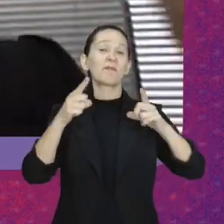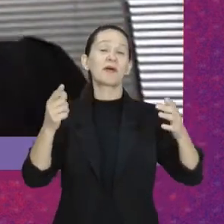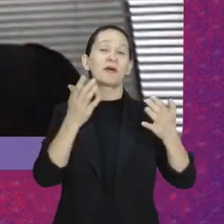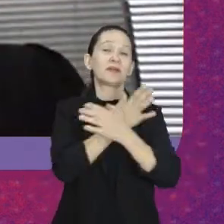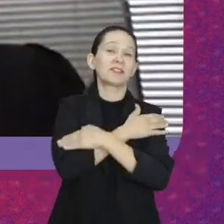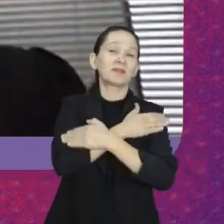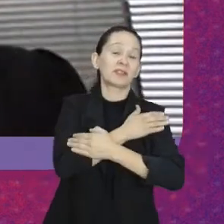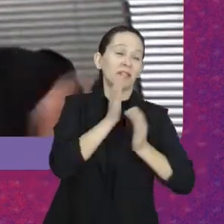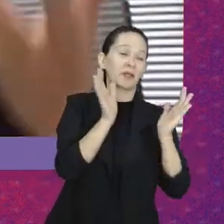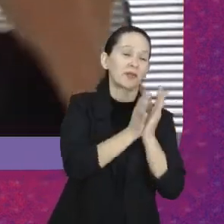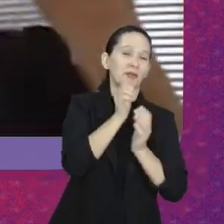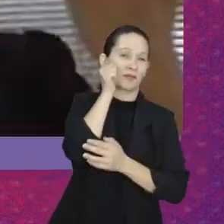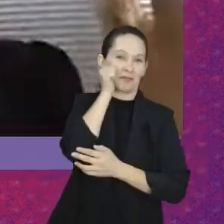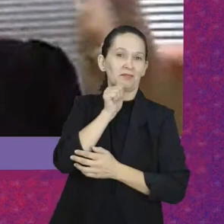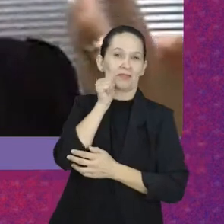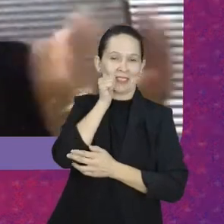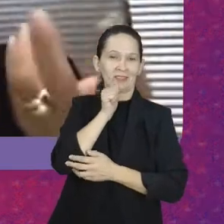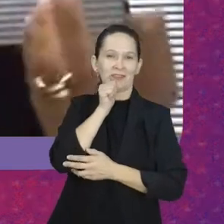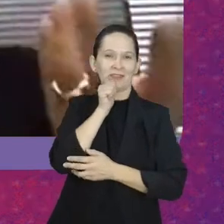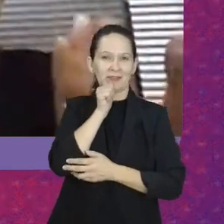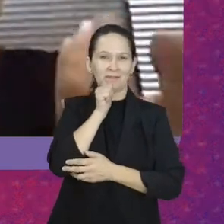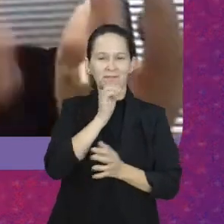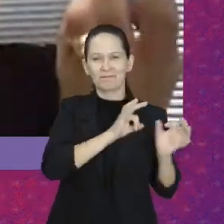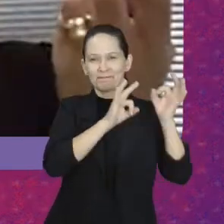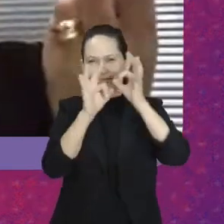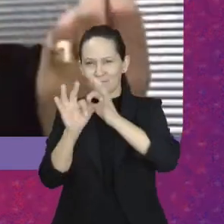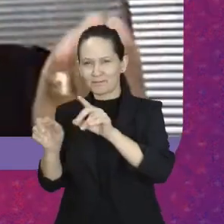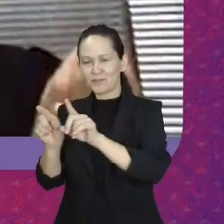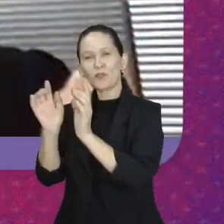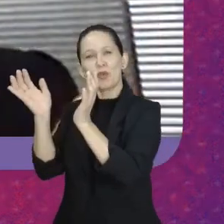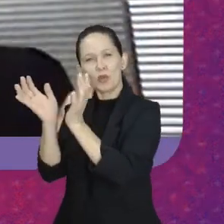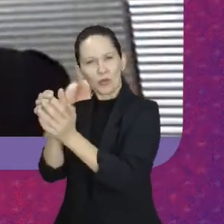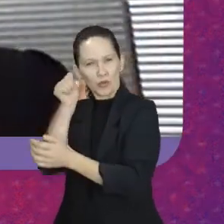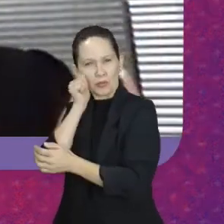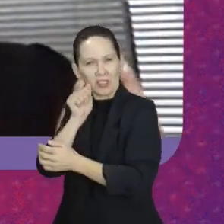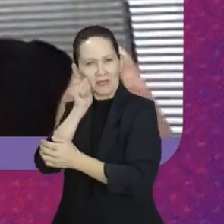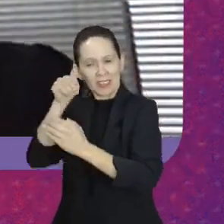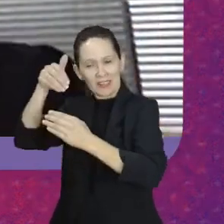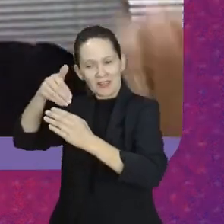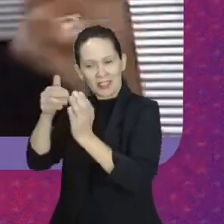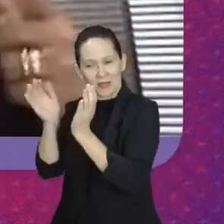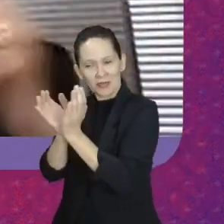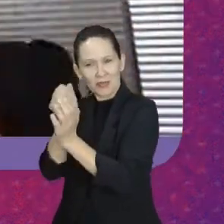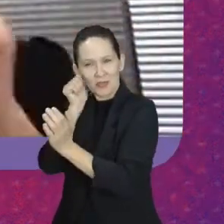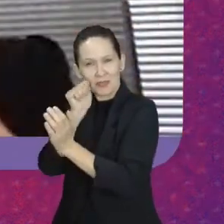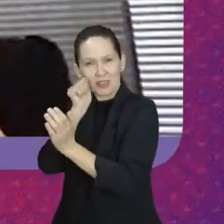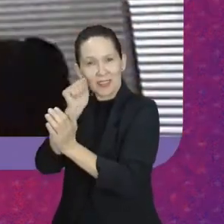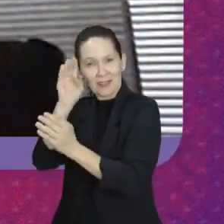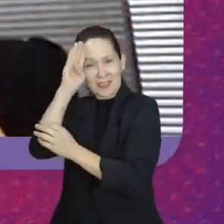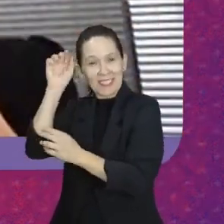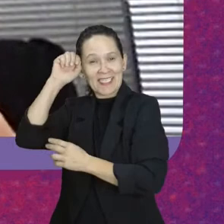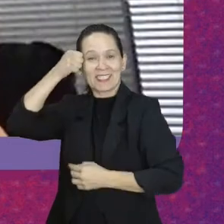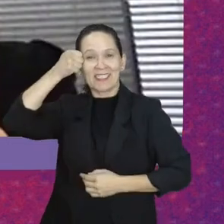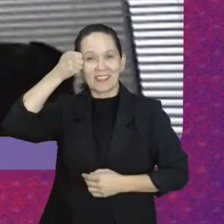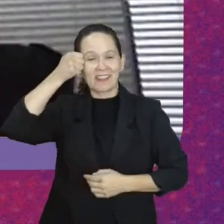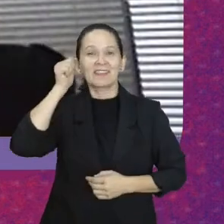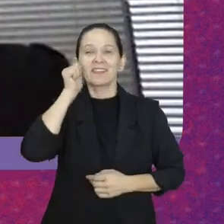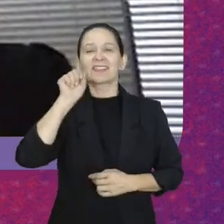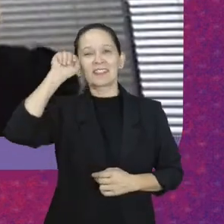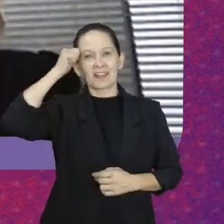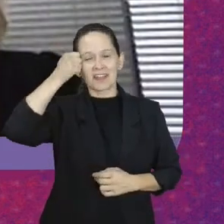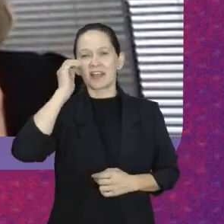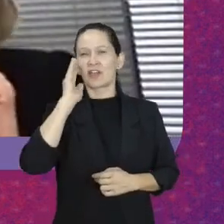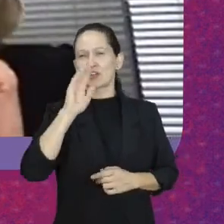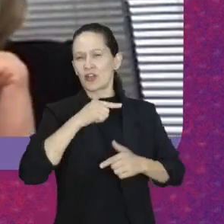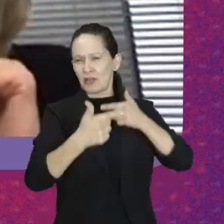desemprego está entre as mulheres, e quando vimos entre as mulheres negras, né, e aquelas mulheres negras que já exerciam